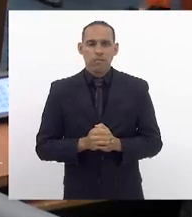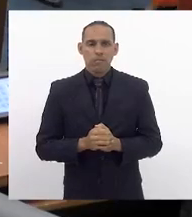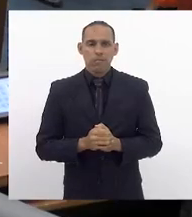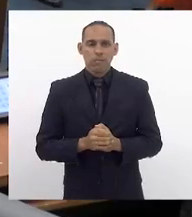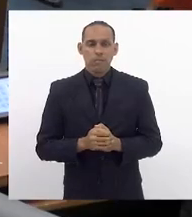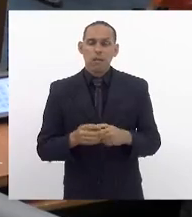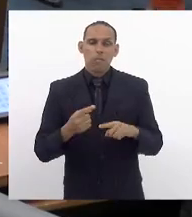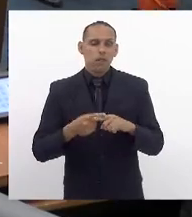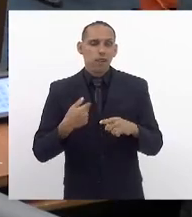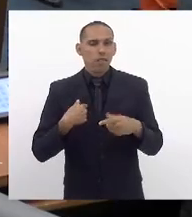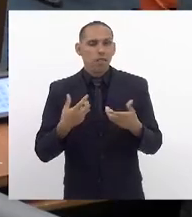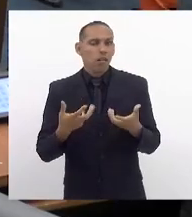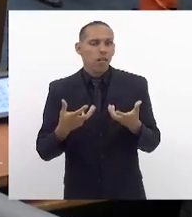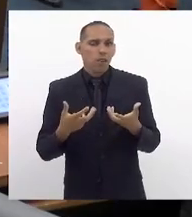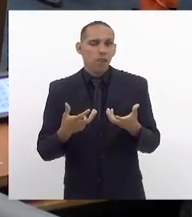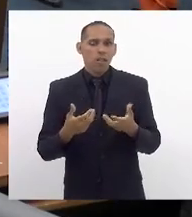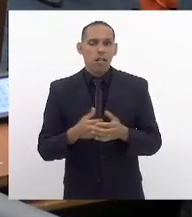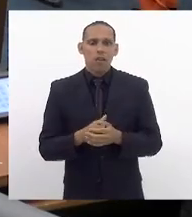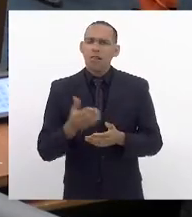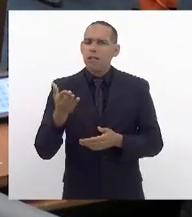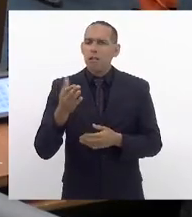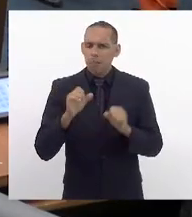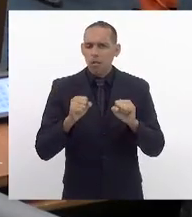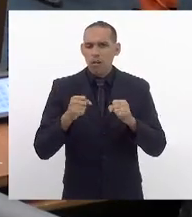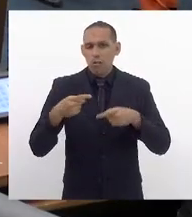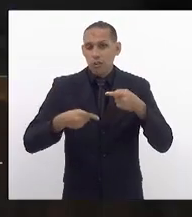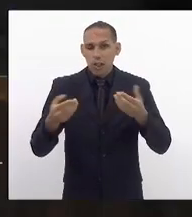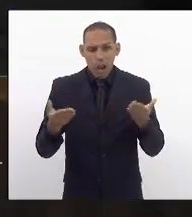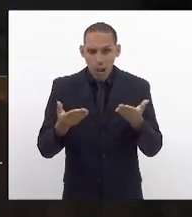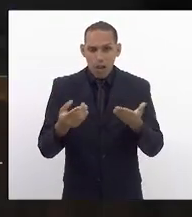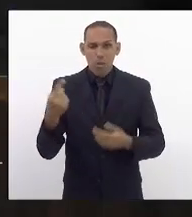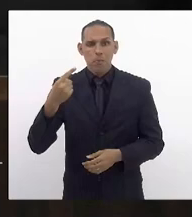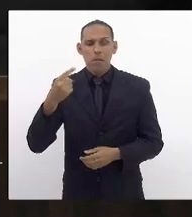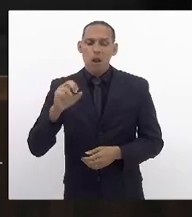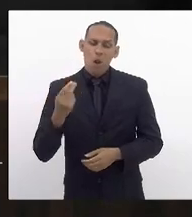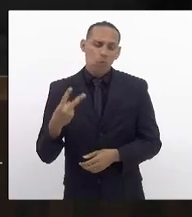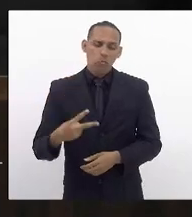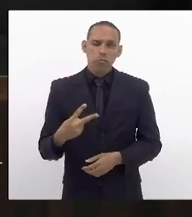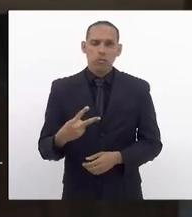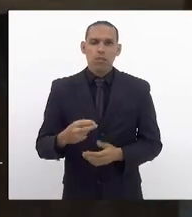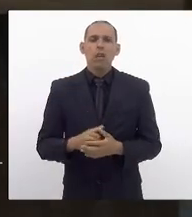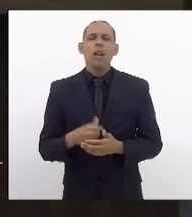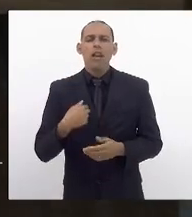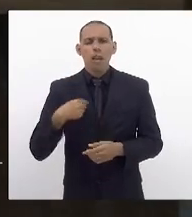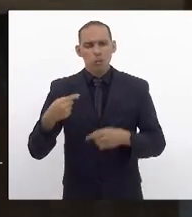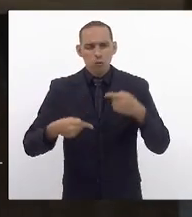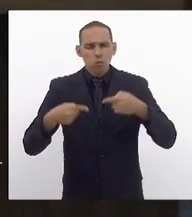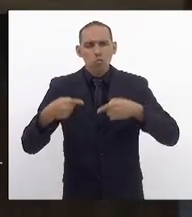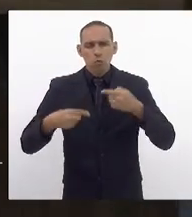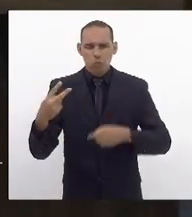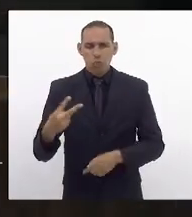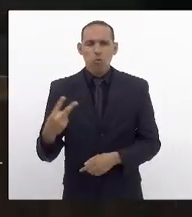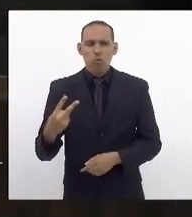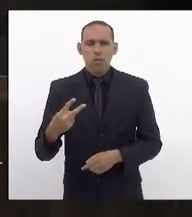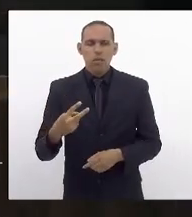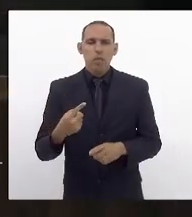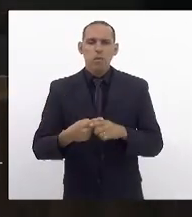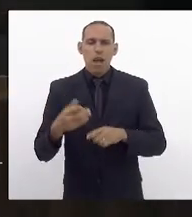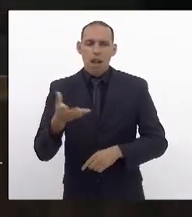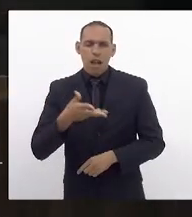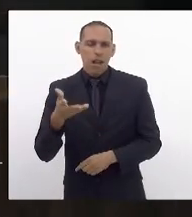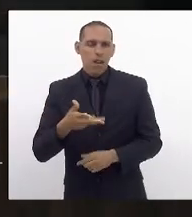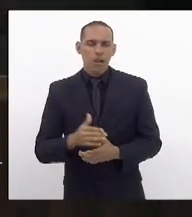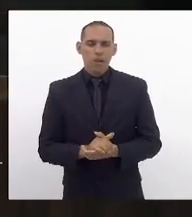É que eu queria ter oportunidade... Não, Vossa Excelência poderá discutir agora, na primeira ou na segunda discussão. Então eu discuto na segunda para ganhar